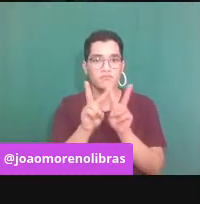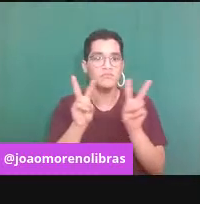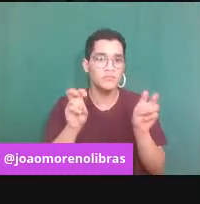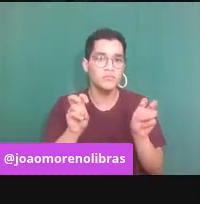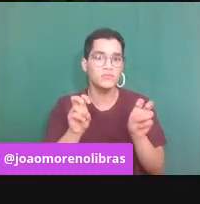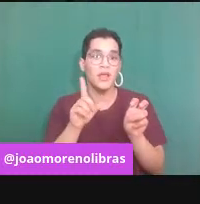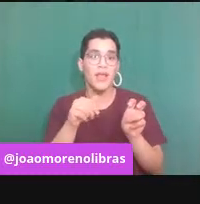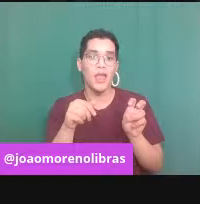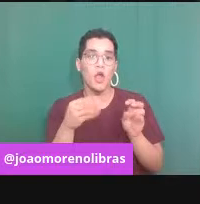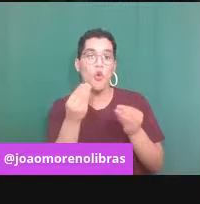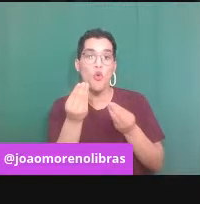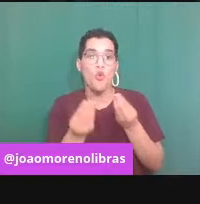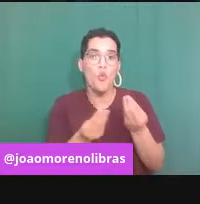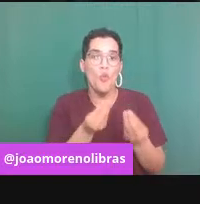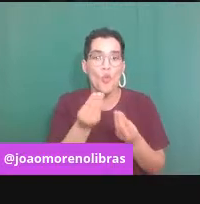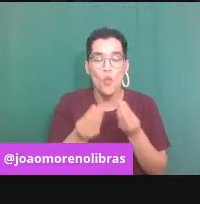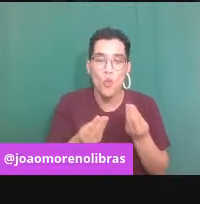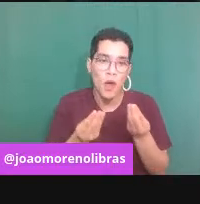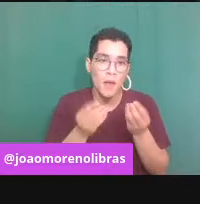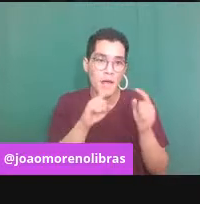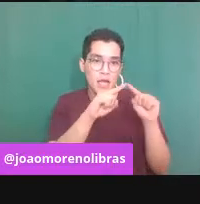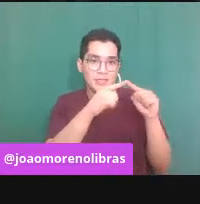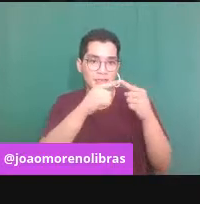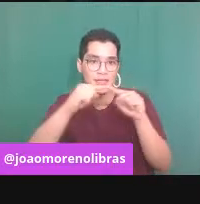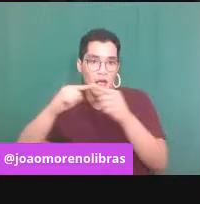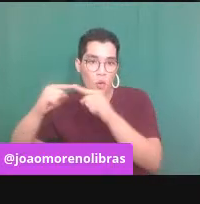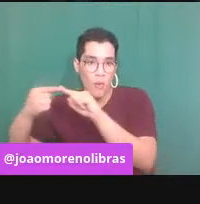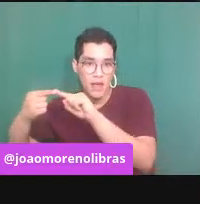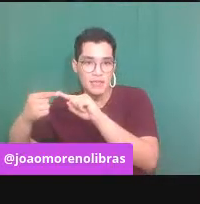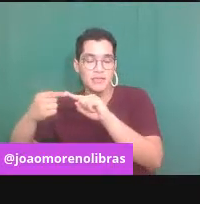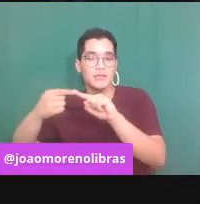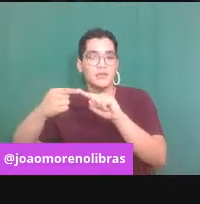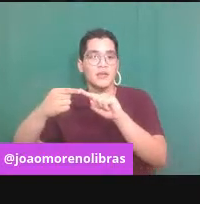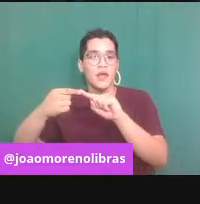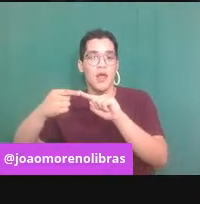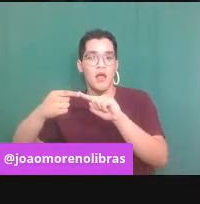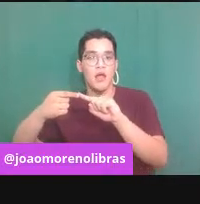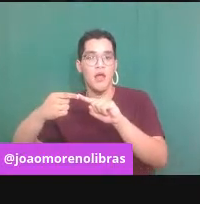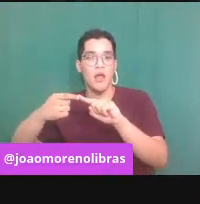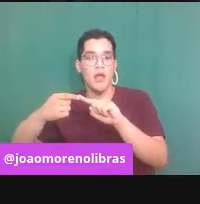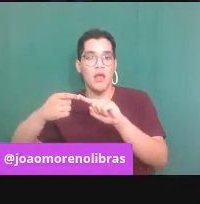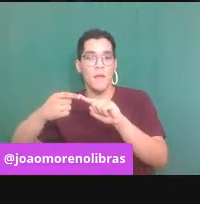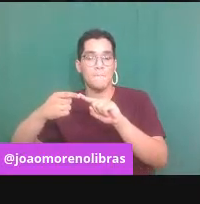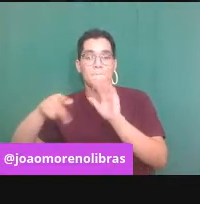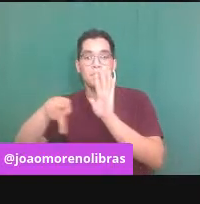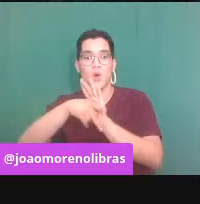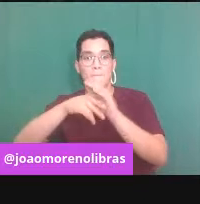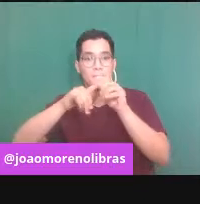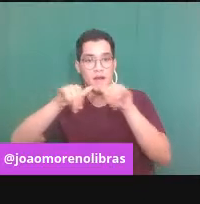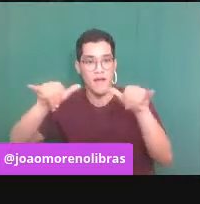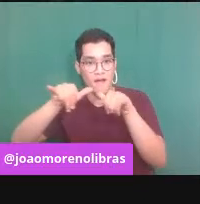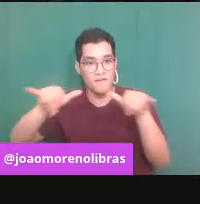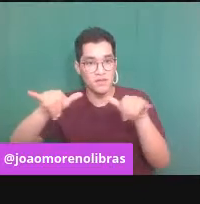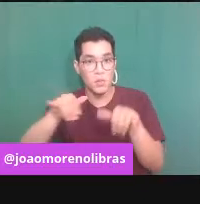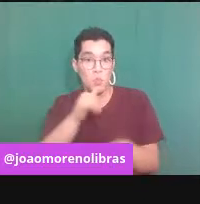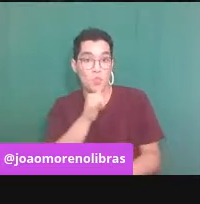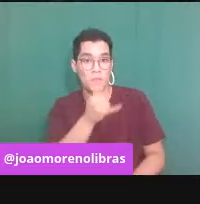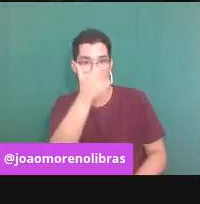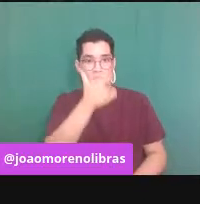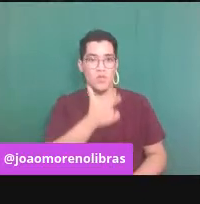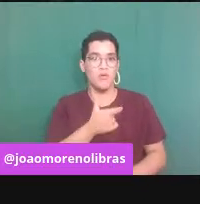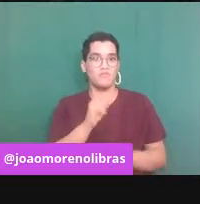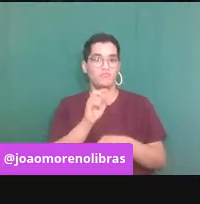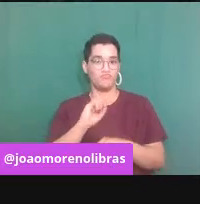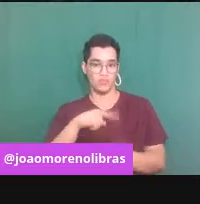Como de fato, né, algumas sequências em avisos, porque quando nós nos dirigimos aos nossos alunos no